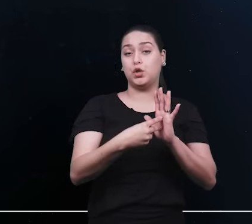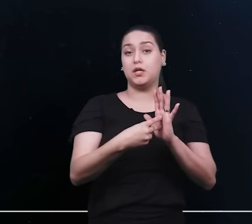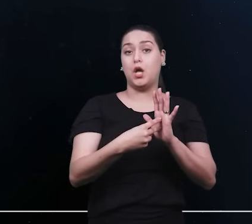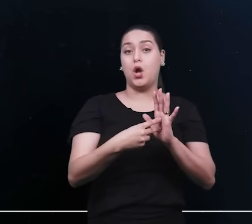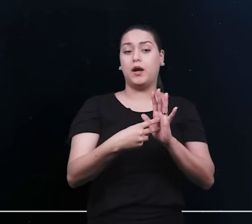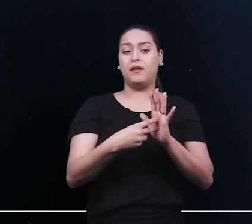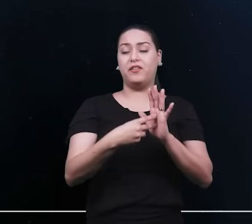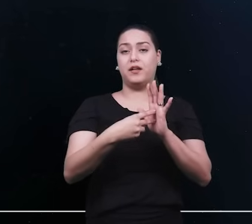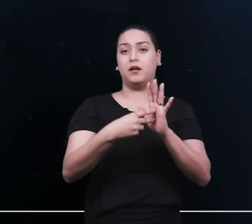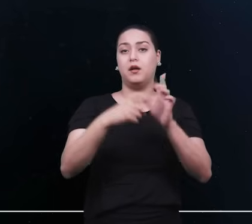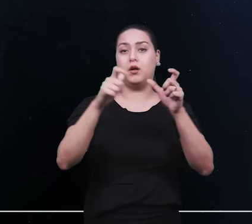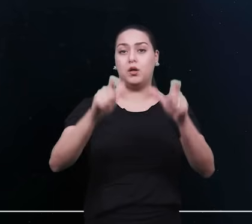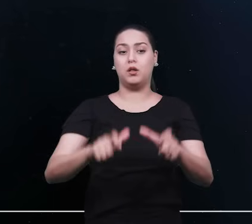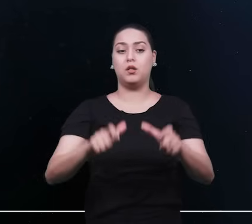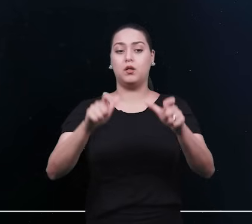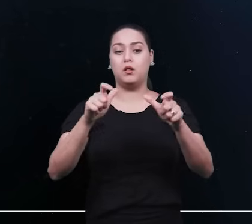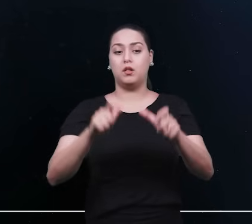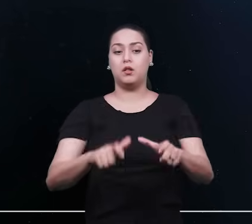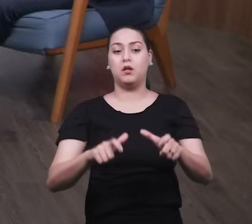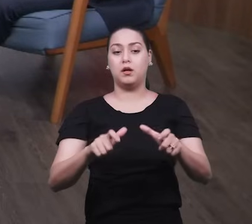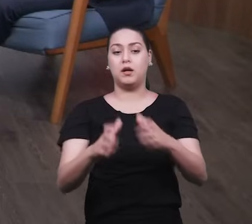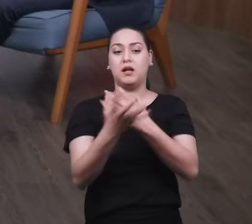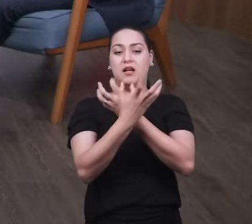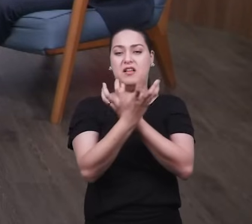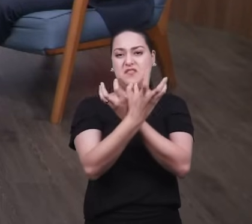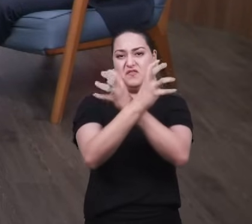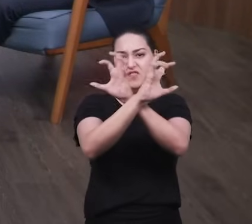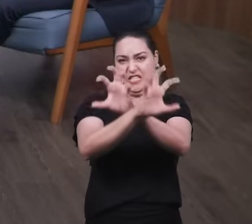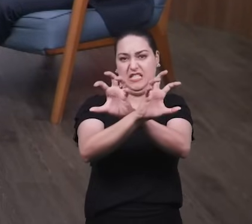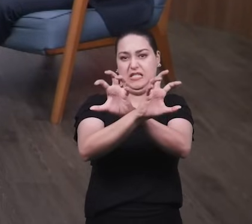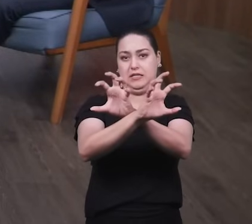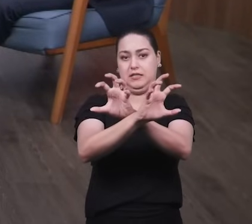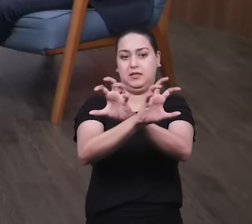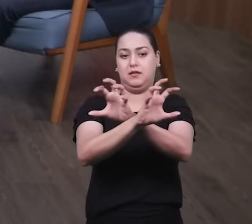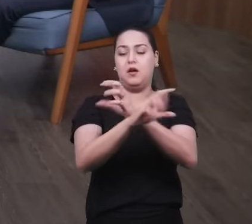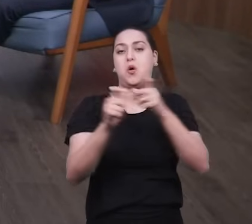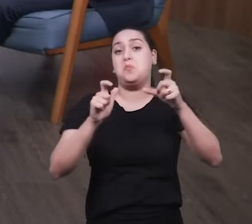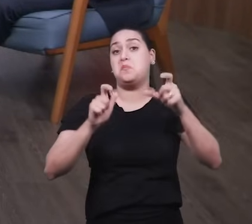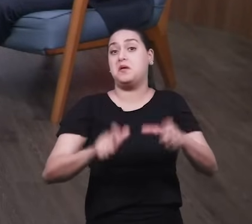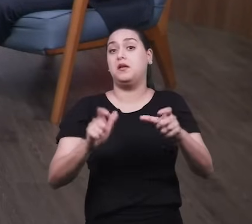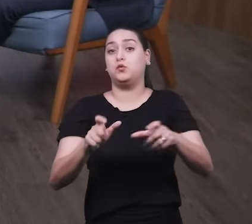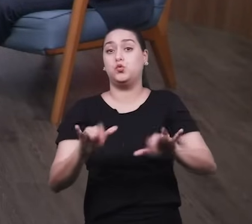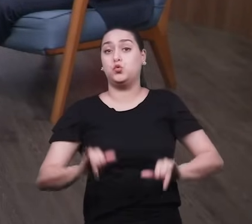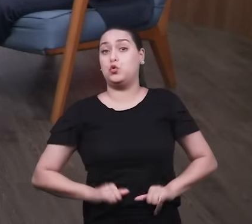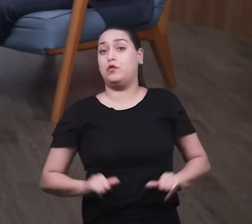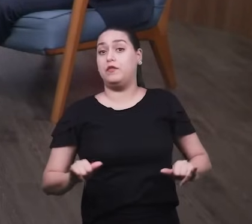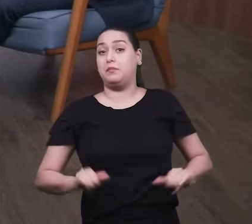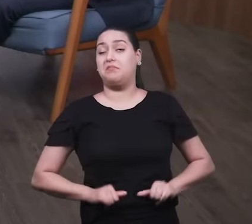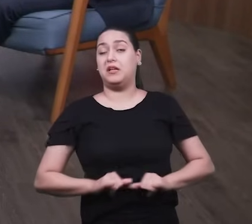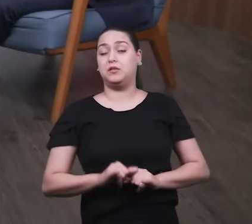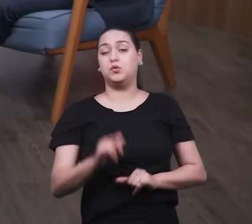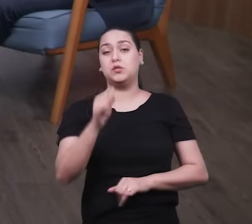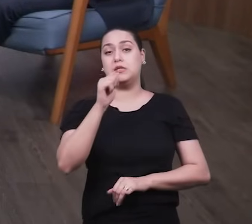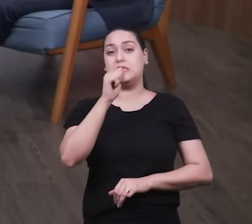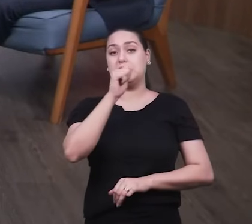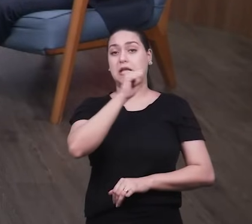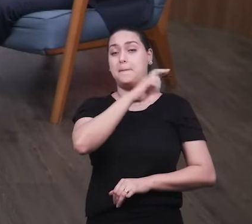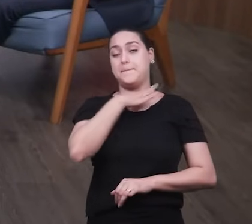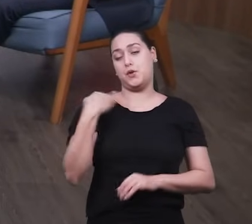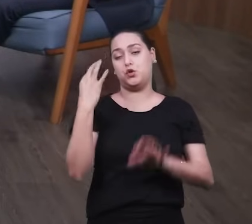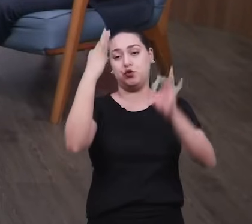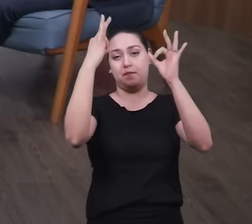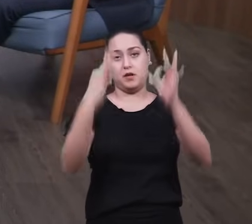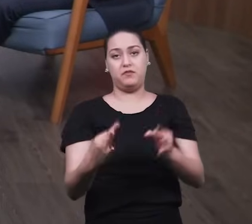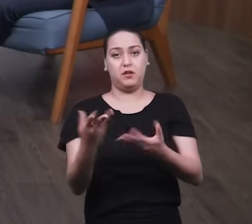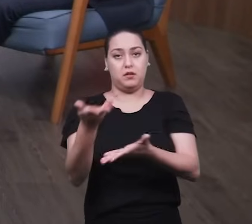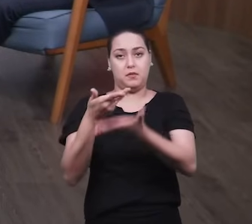da caveira. Foi o sofrimento, o sacrifício perfeito para nos dar a